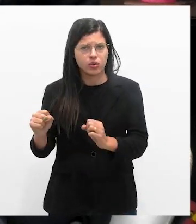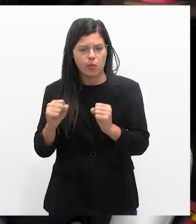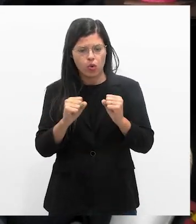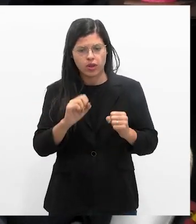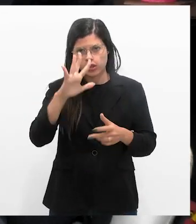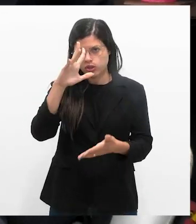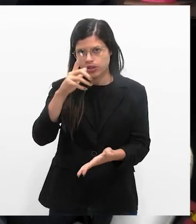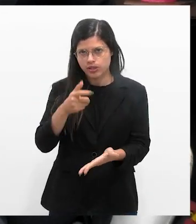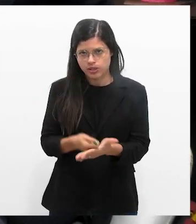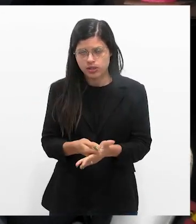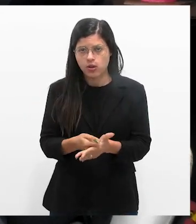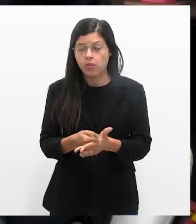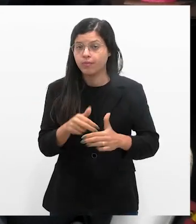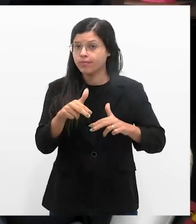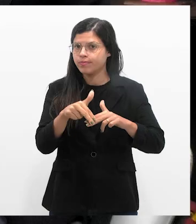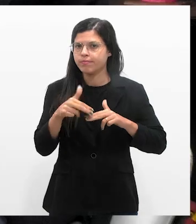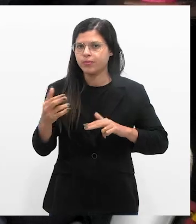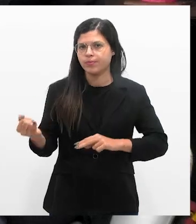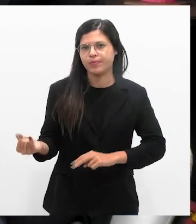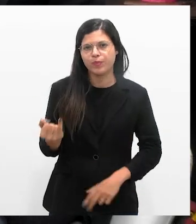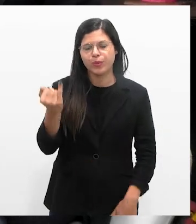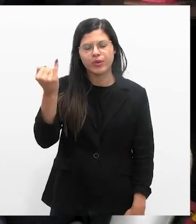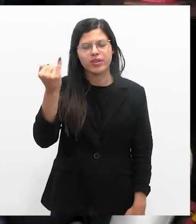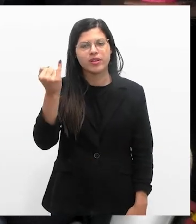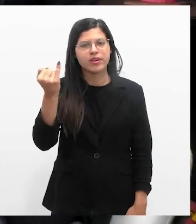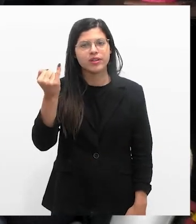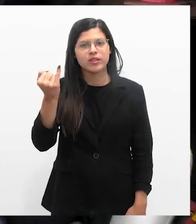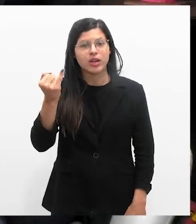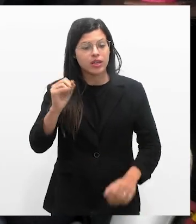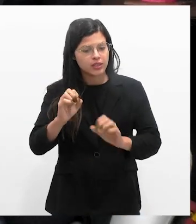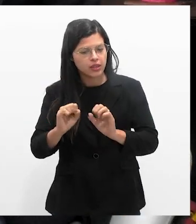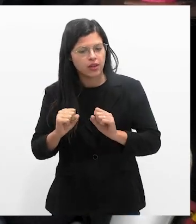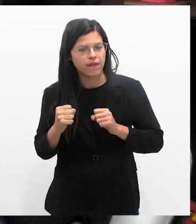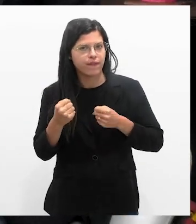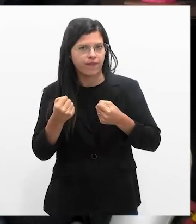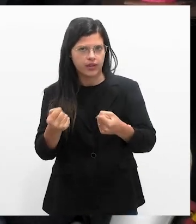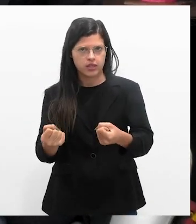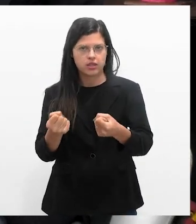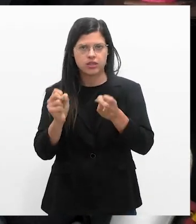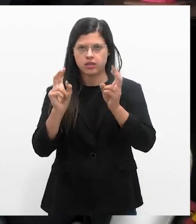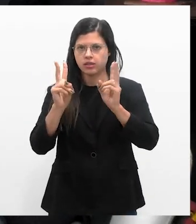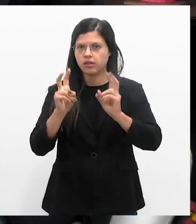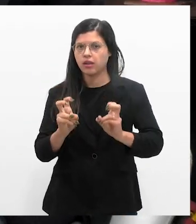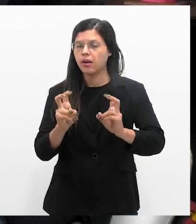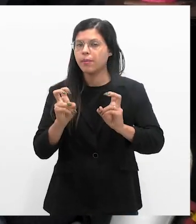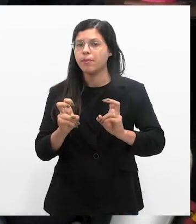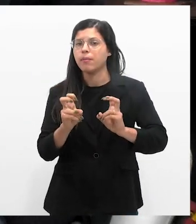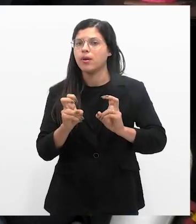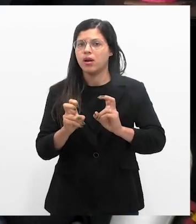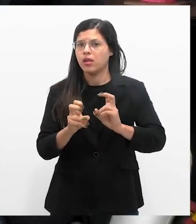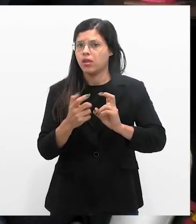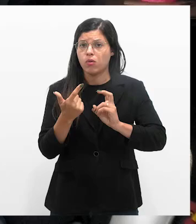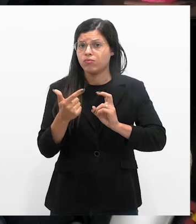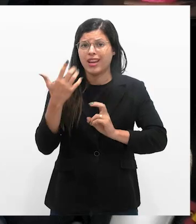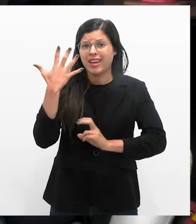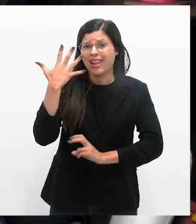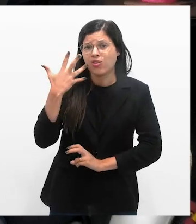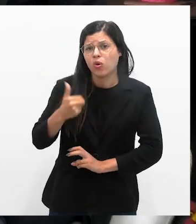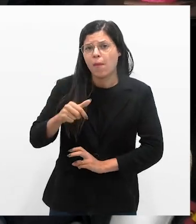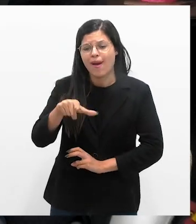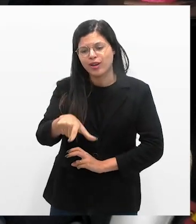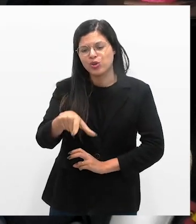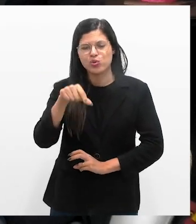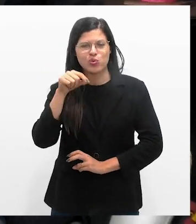né, e de decisão. Por isso que é tão importante, né, essa defesa da pauta, porque não há, naturalmente,